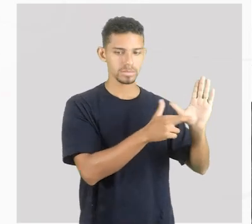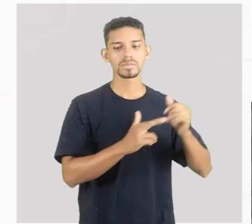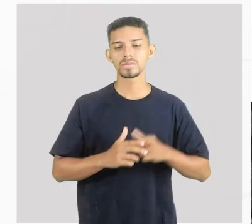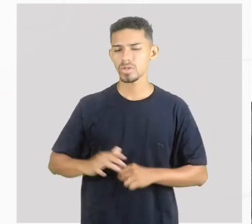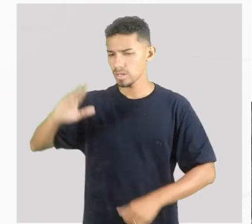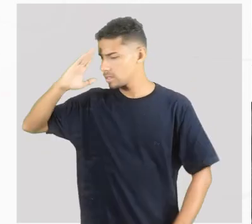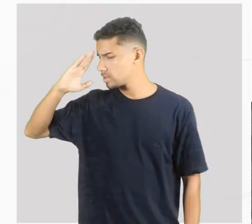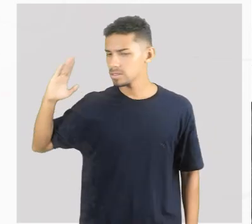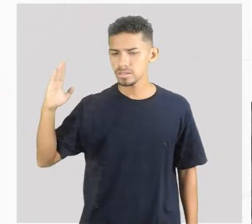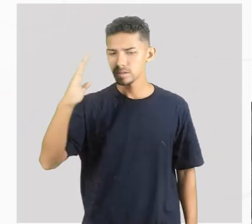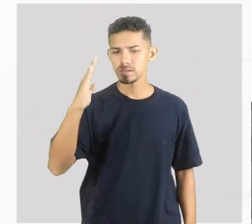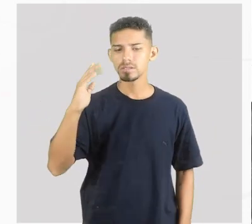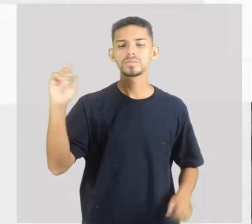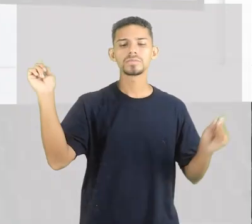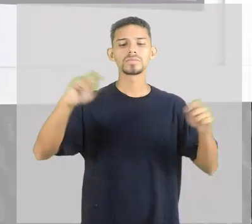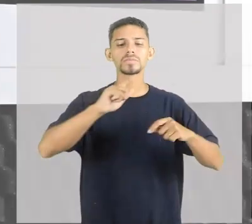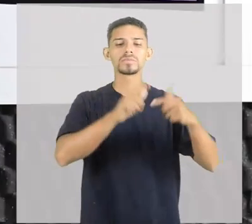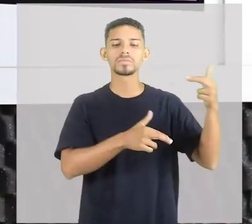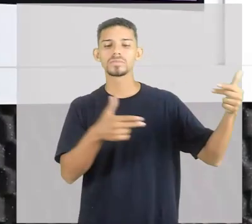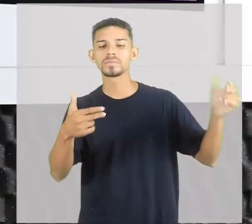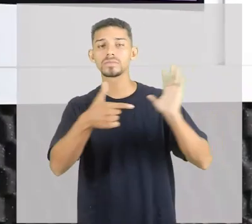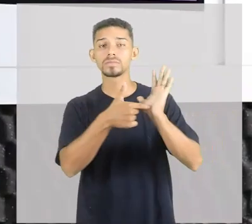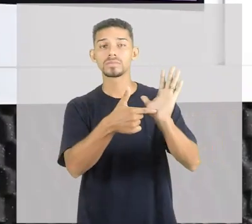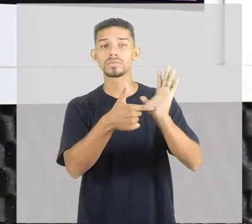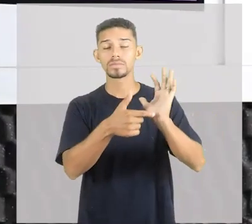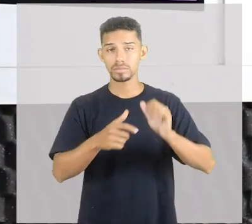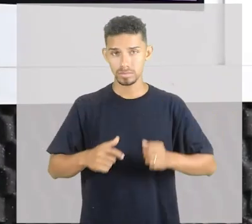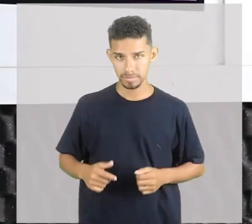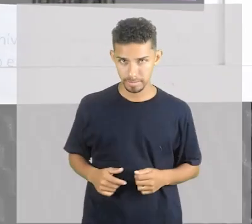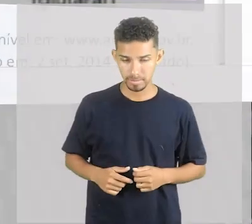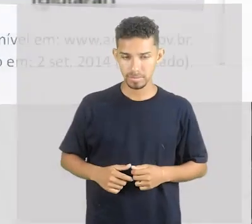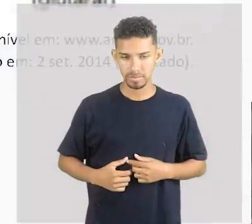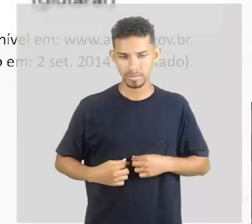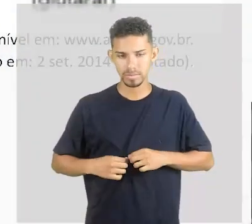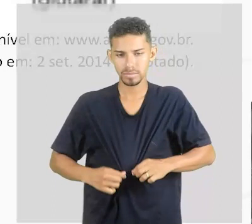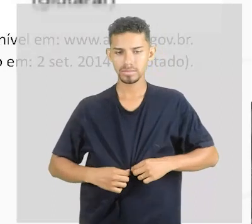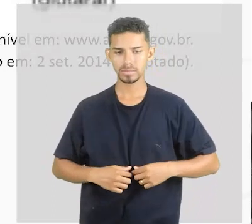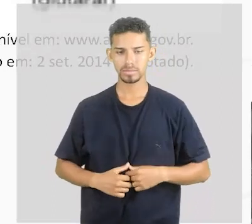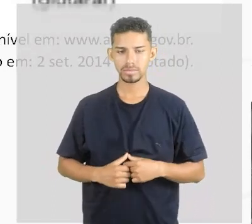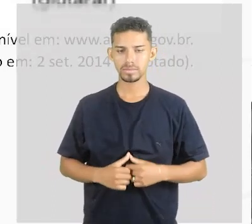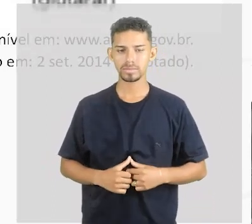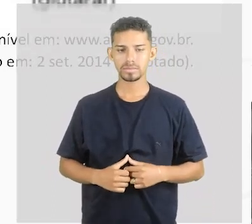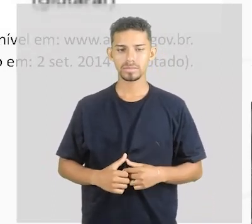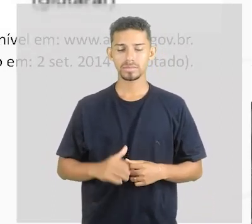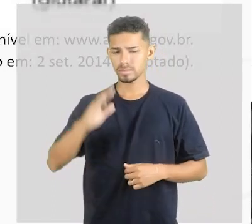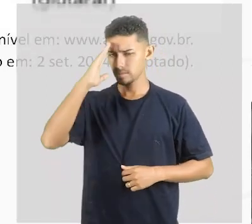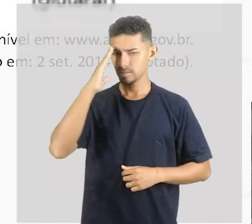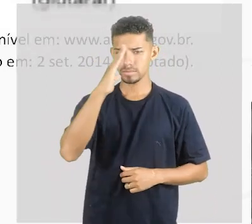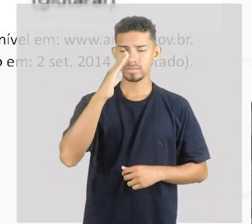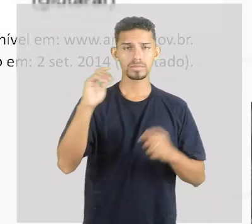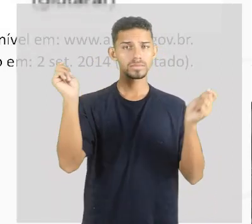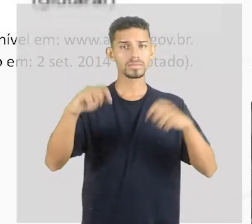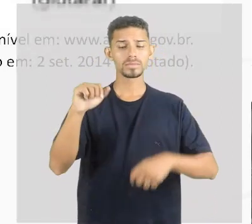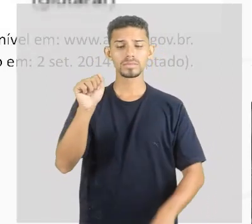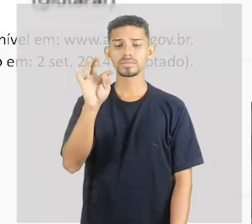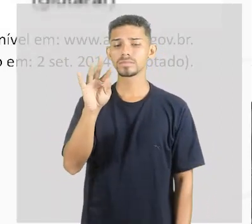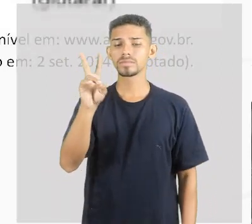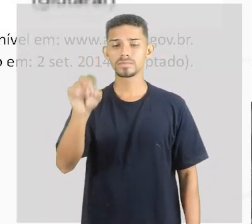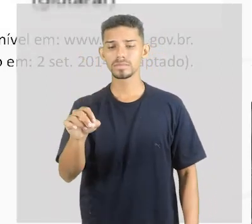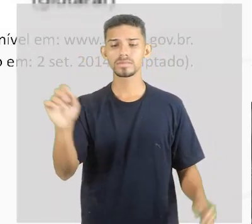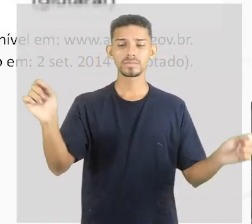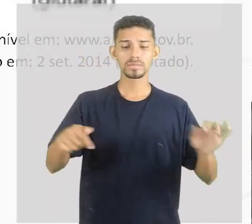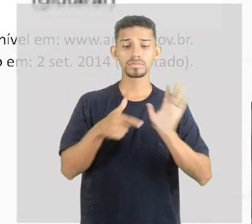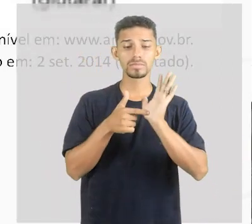Os princípios ativos desse material são apresentados. Ó, Esses princípios ativos apresentam propriedades